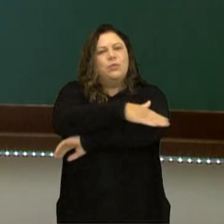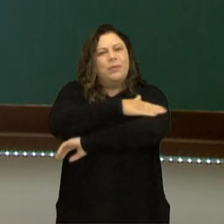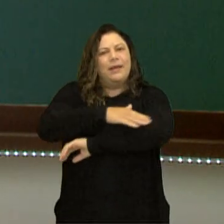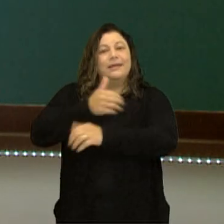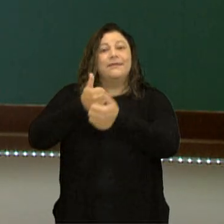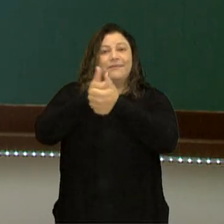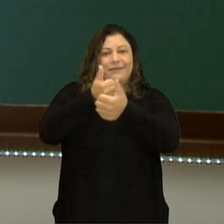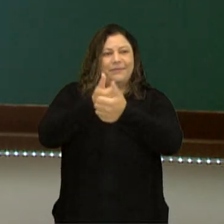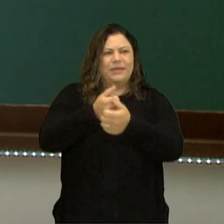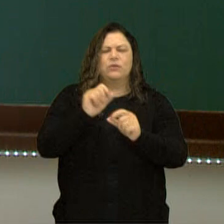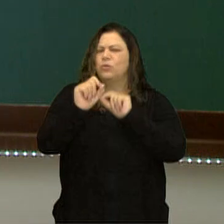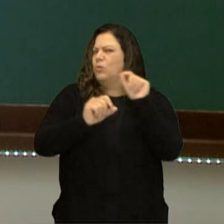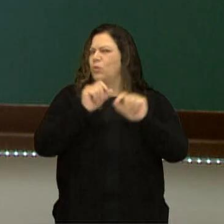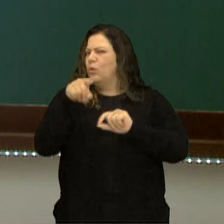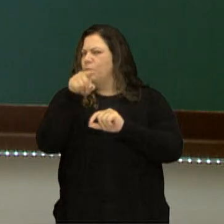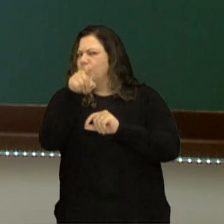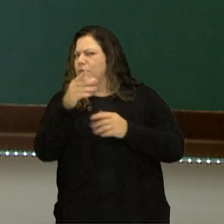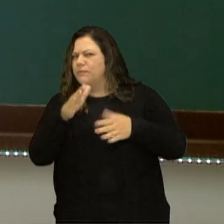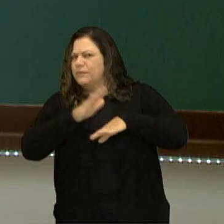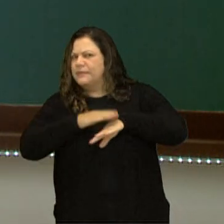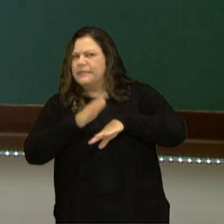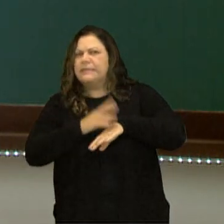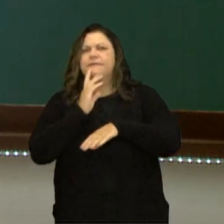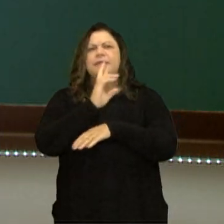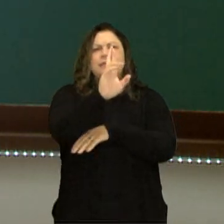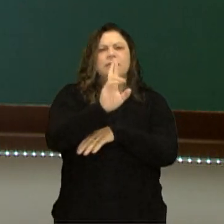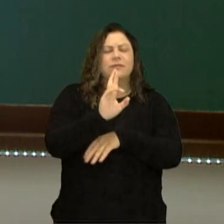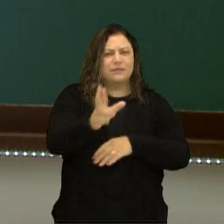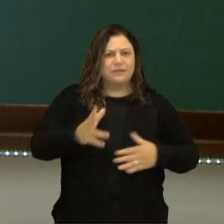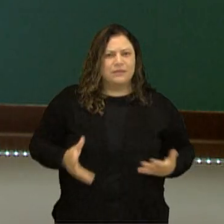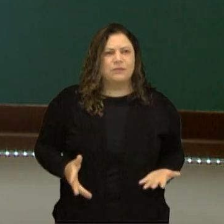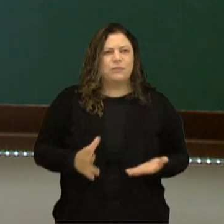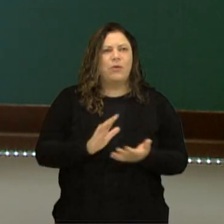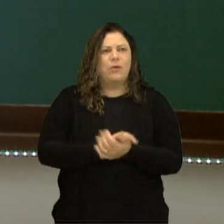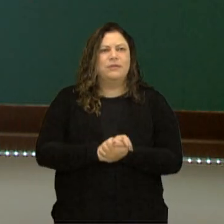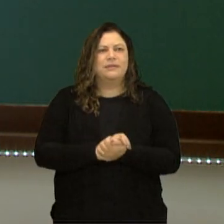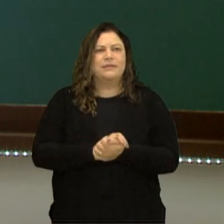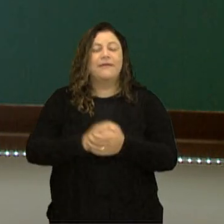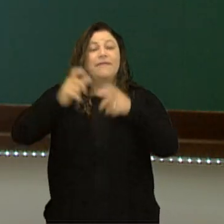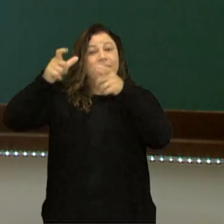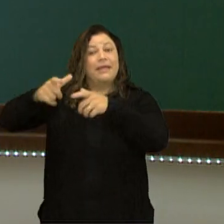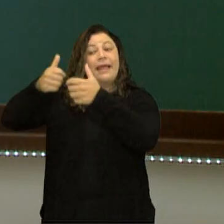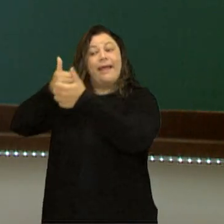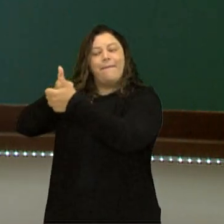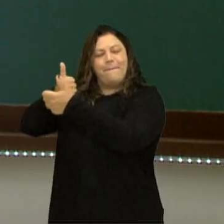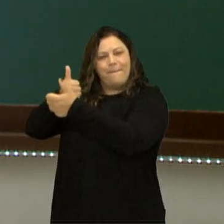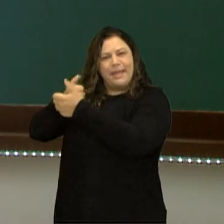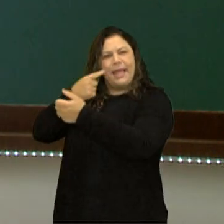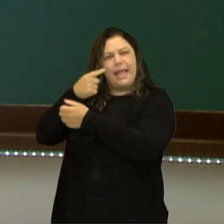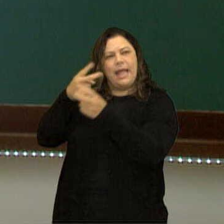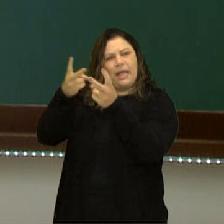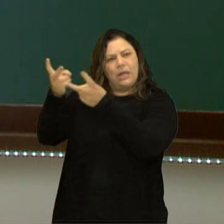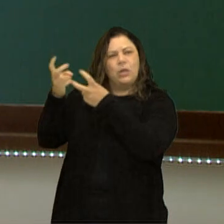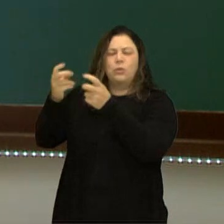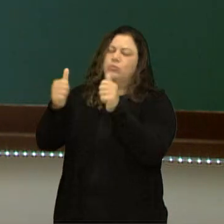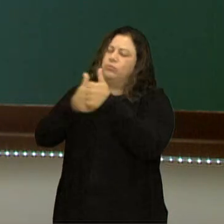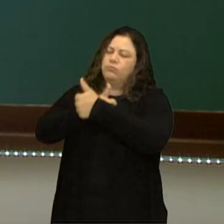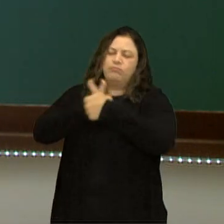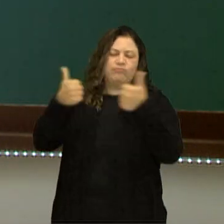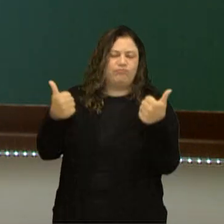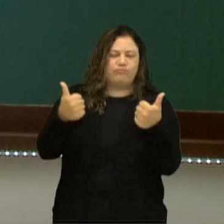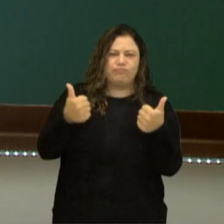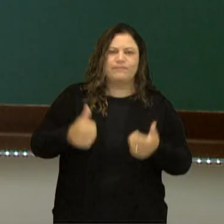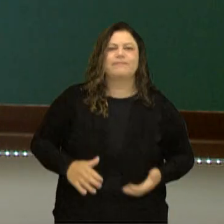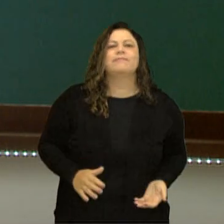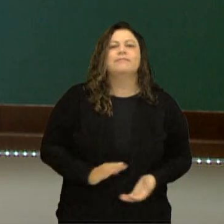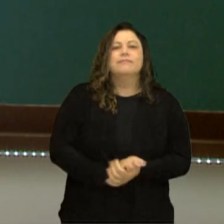perto. Como é que você fez essa sua resposta? Você falou que ficava perto do Rockefeller? Ok. Sem problema nenhum.